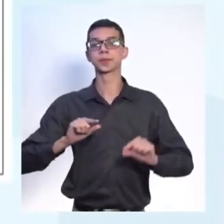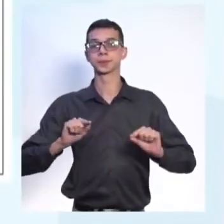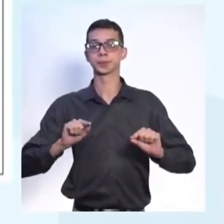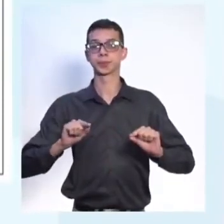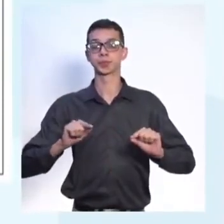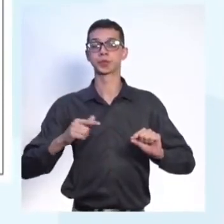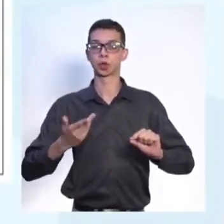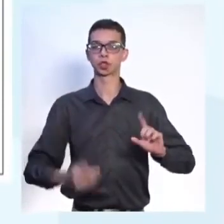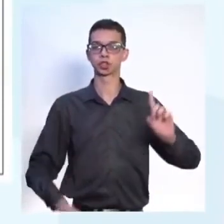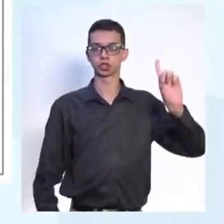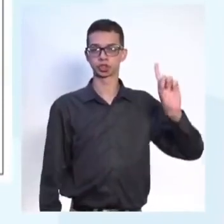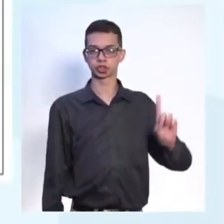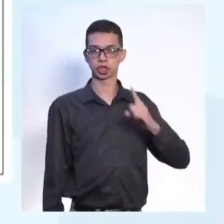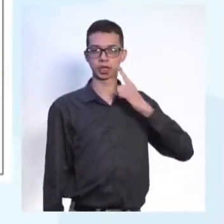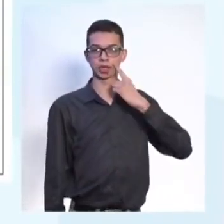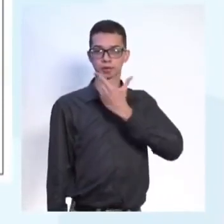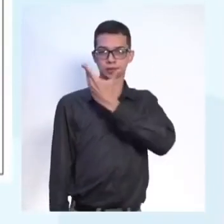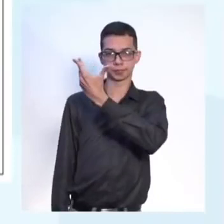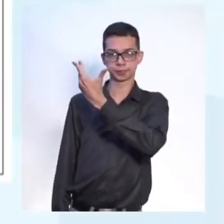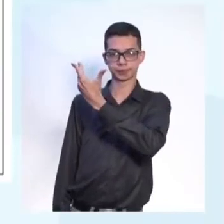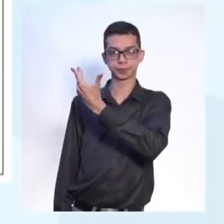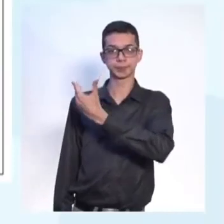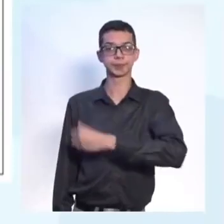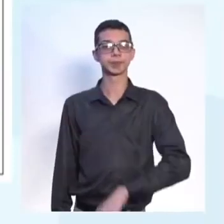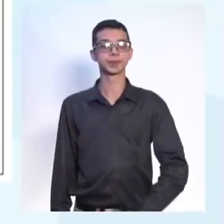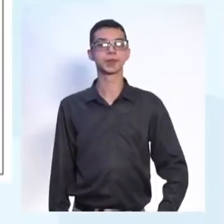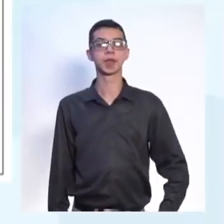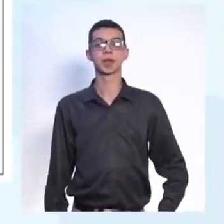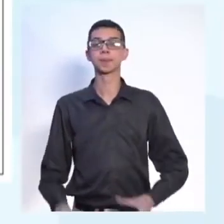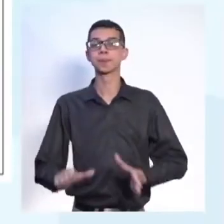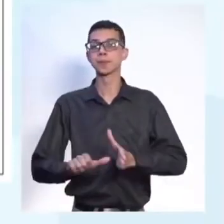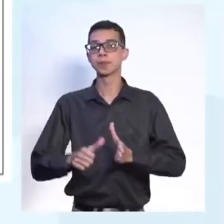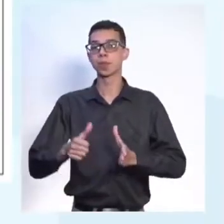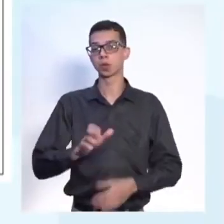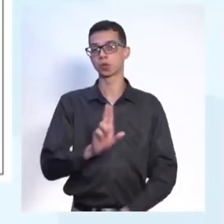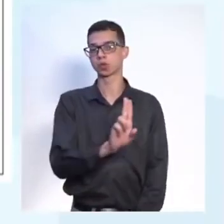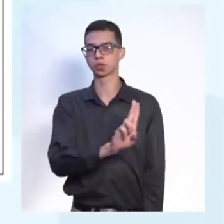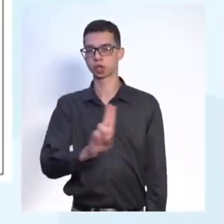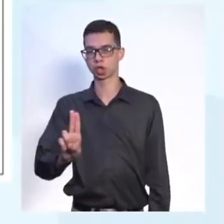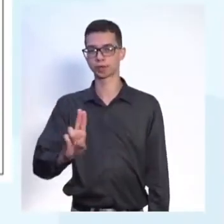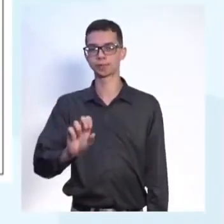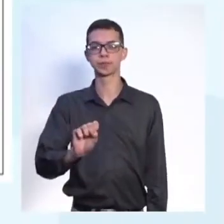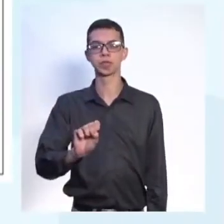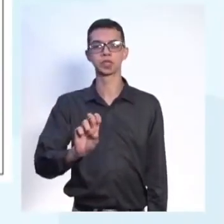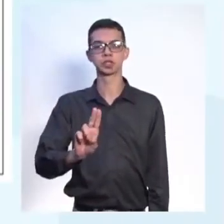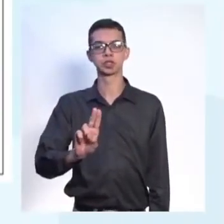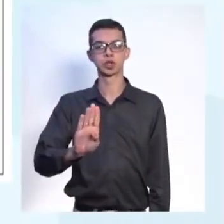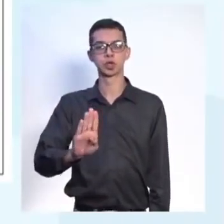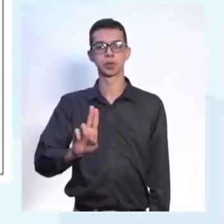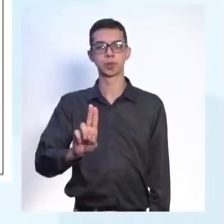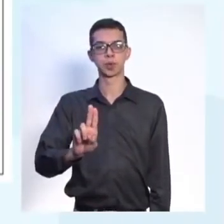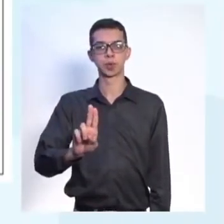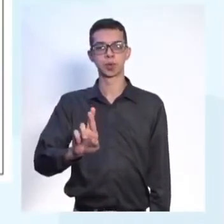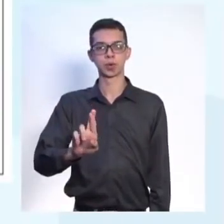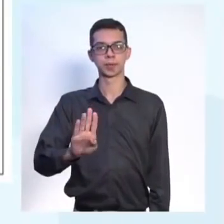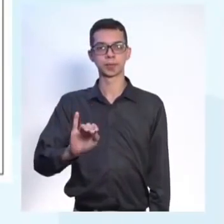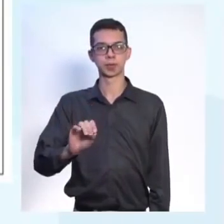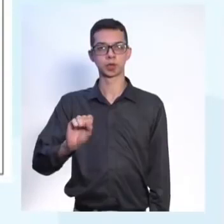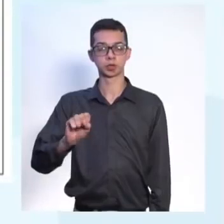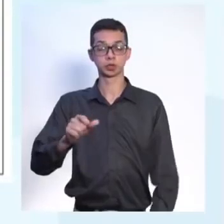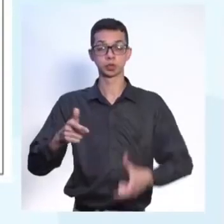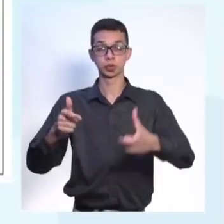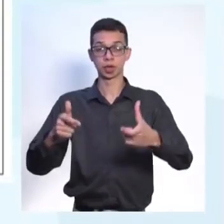lado direito, nós vamos ter os primeiros subúrbios, né? Na verdade, um cortiço que se ergue no